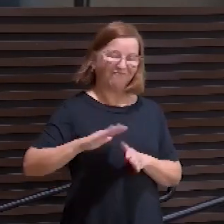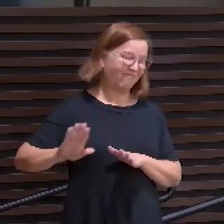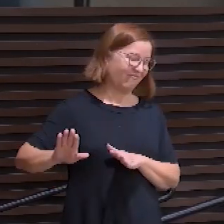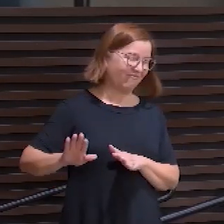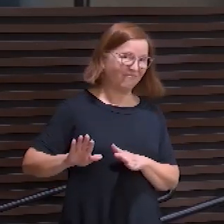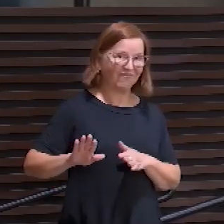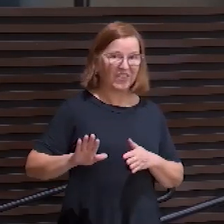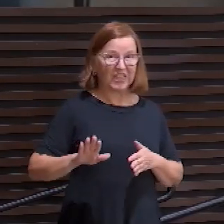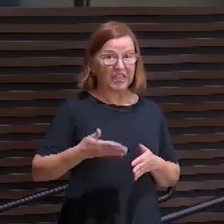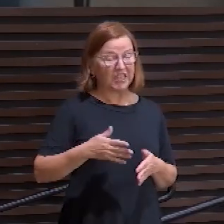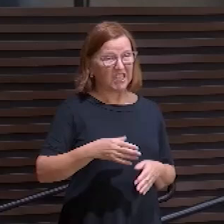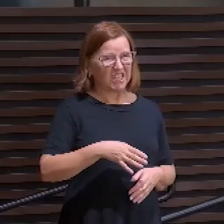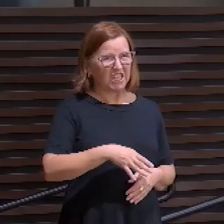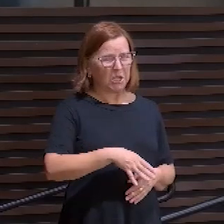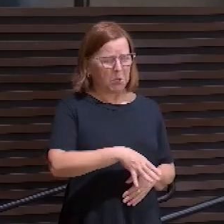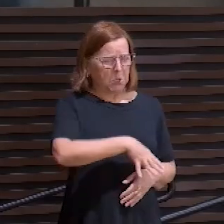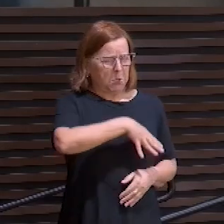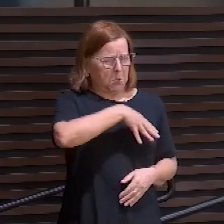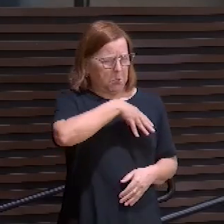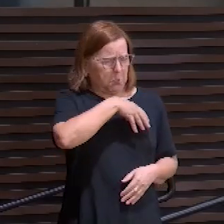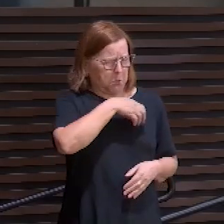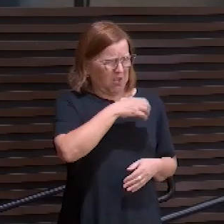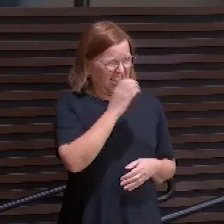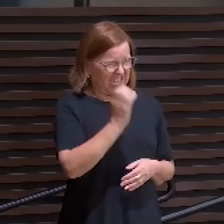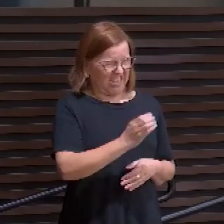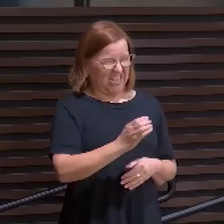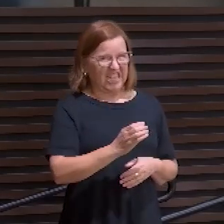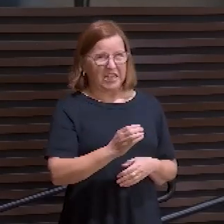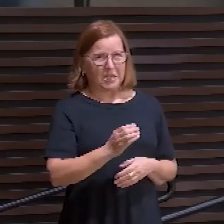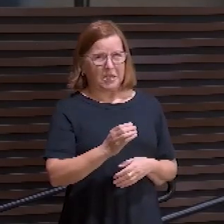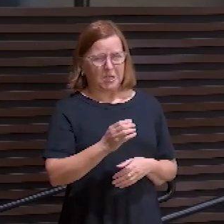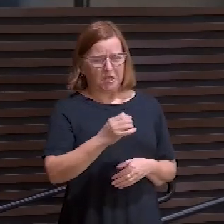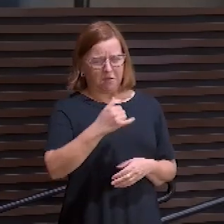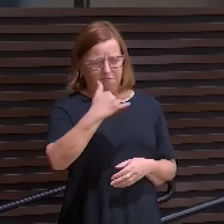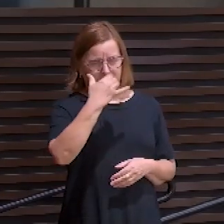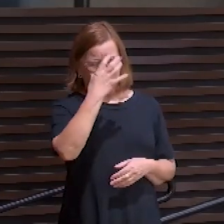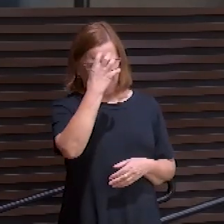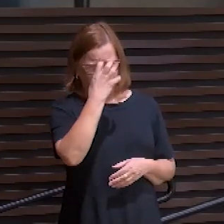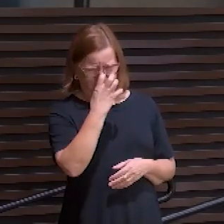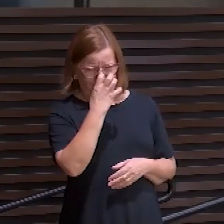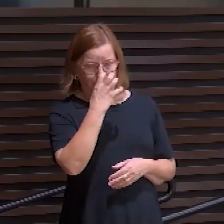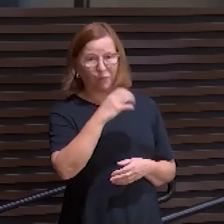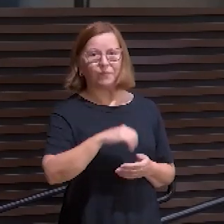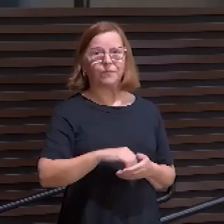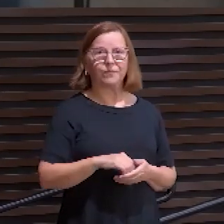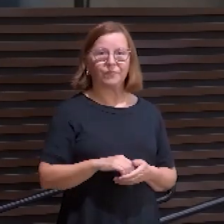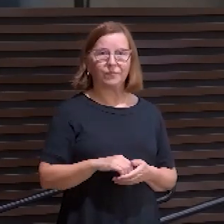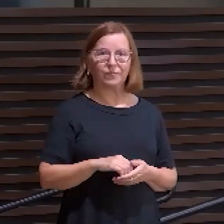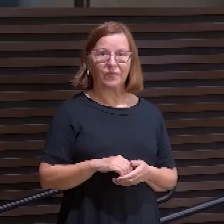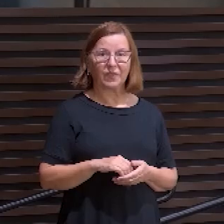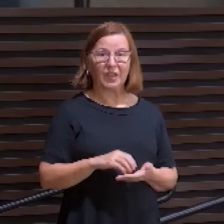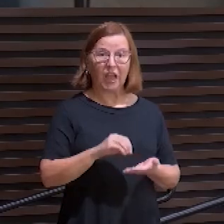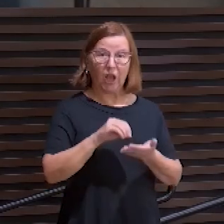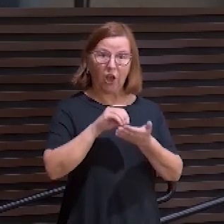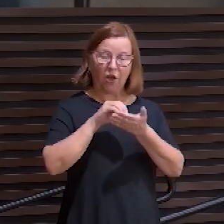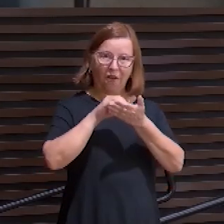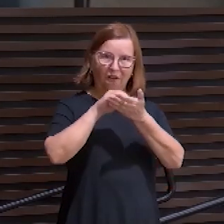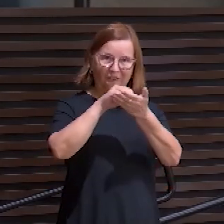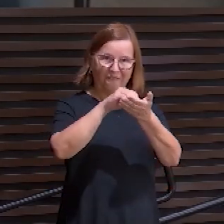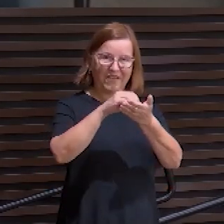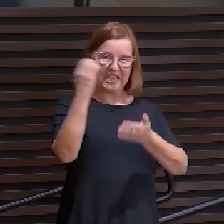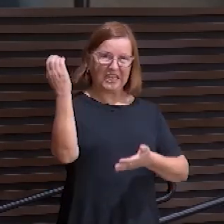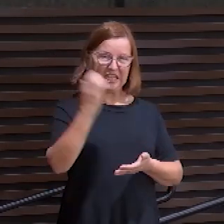Caim, e descaiu-lhe o semblante. A oferta de Caim é a oferta